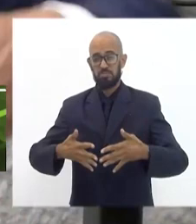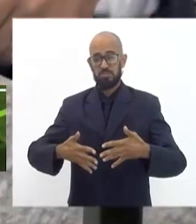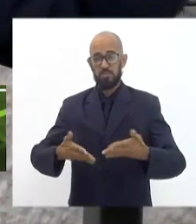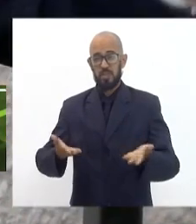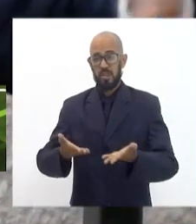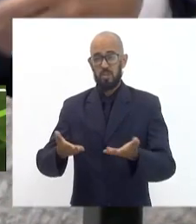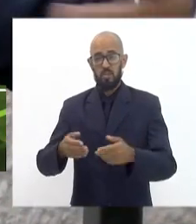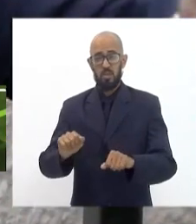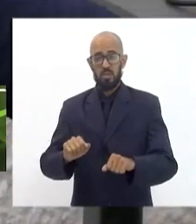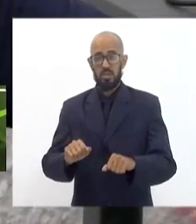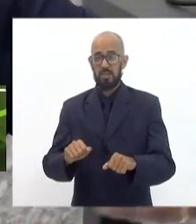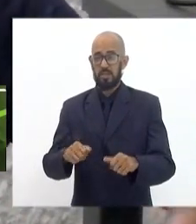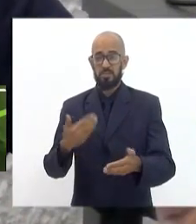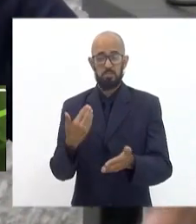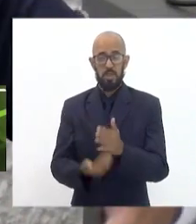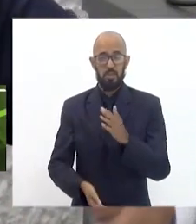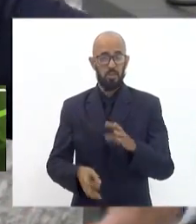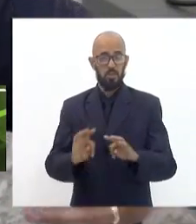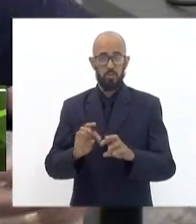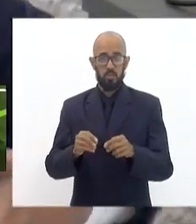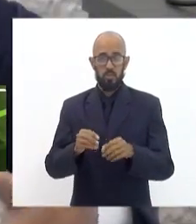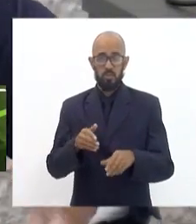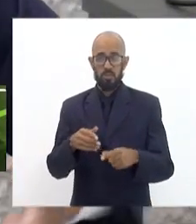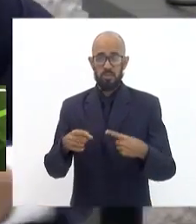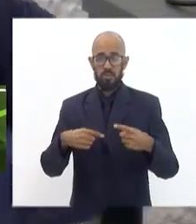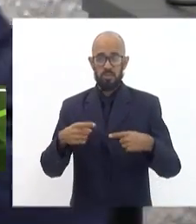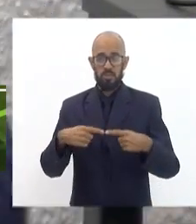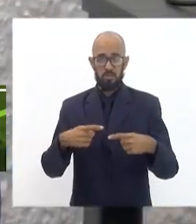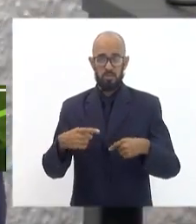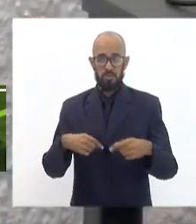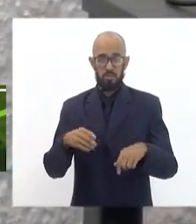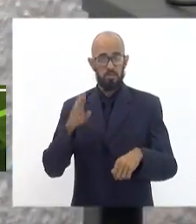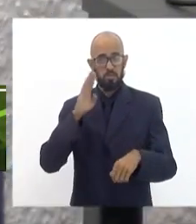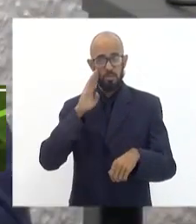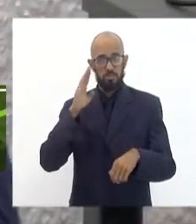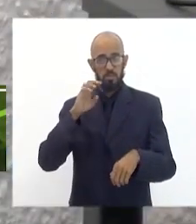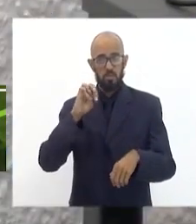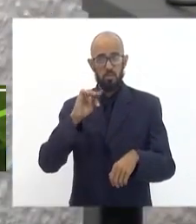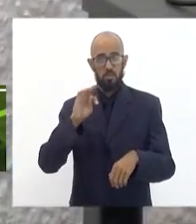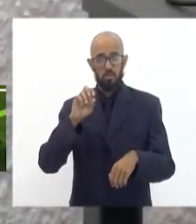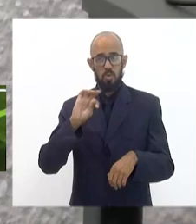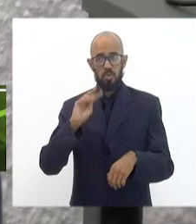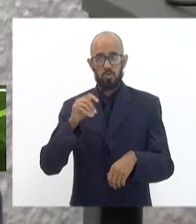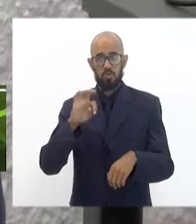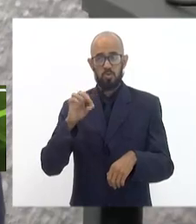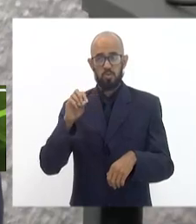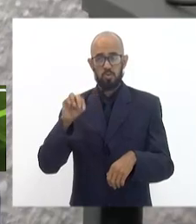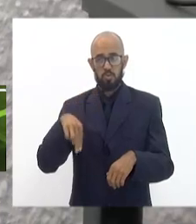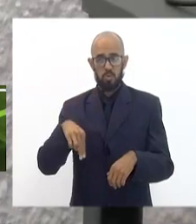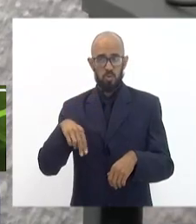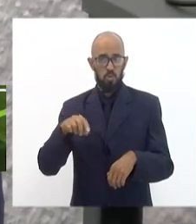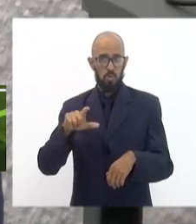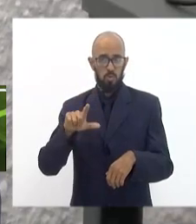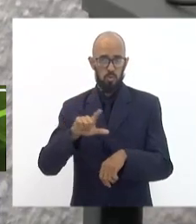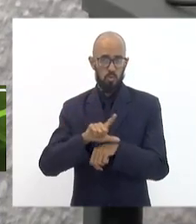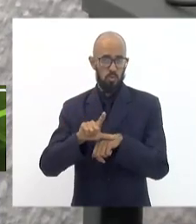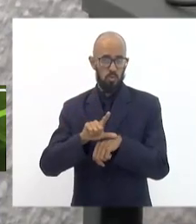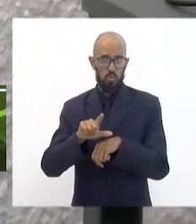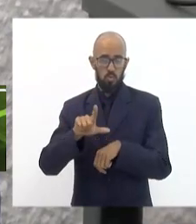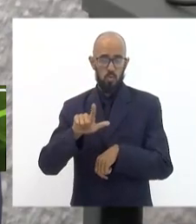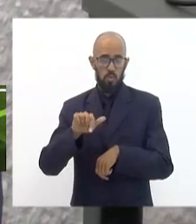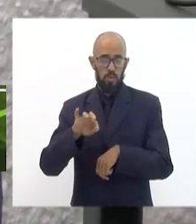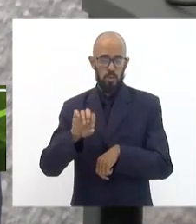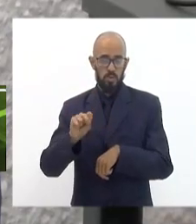alternativas da Getúlio Vargas Principalmente ao Washington Luís que aquela que nasce no Quitandinha aí que virou um colapso um caos Total